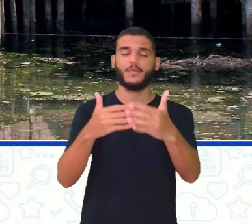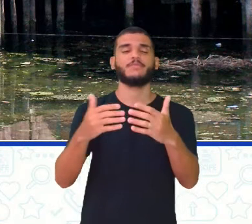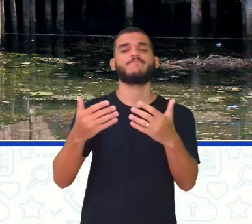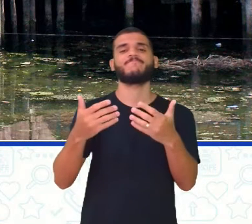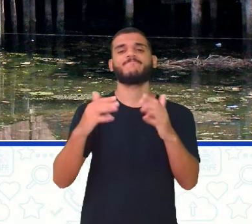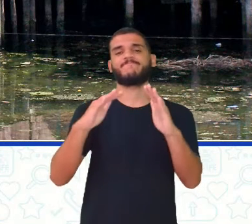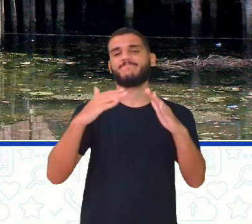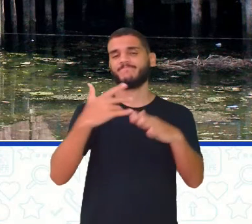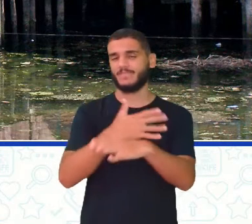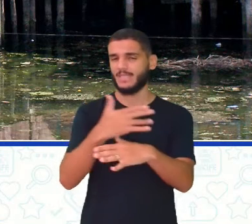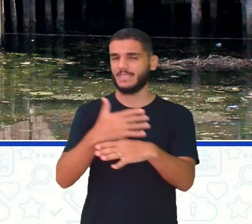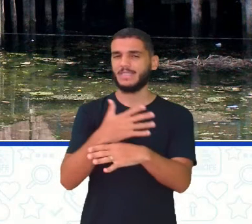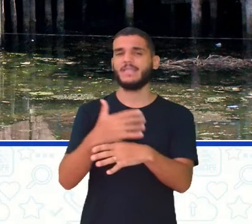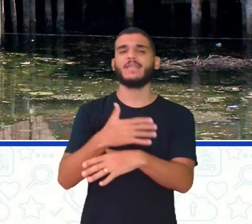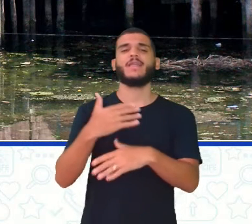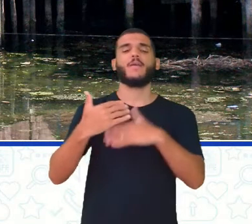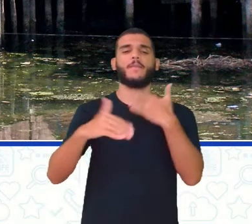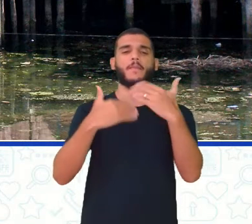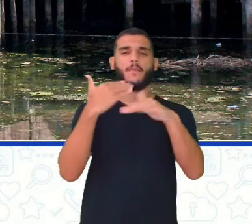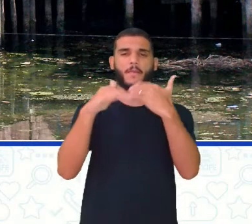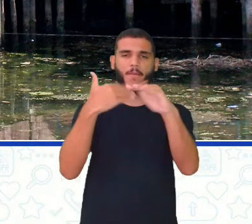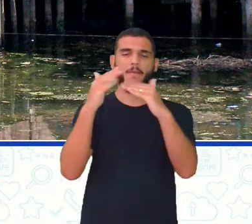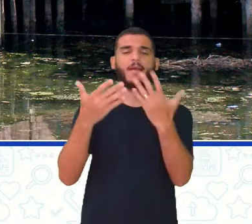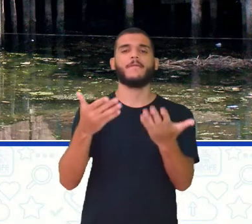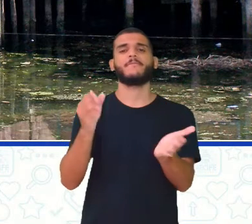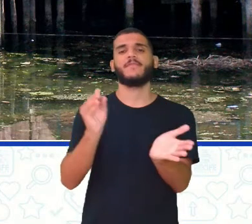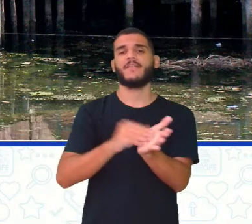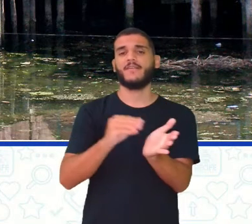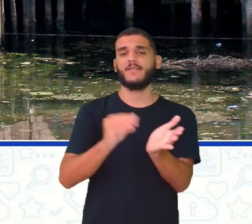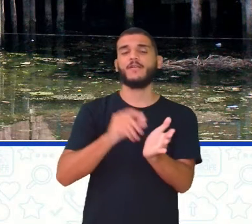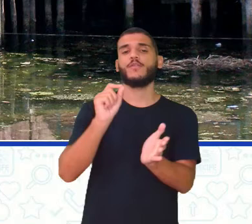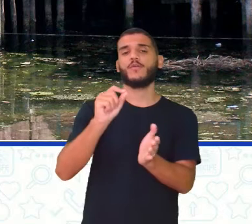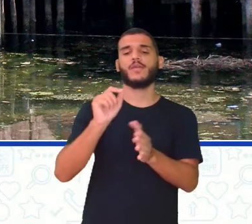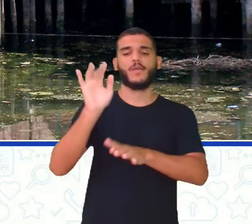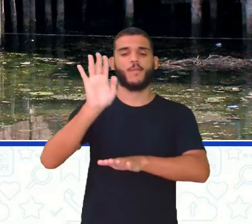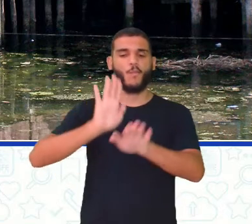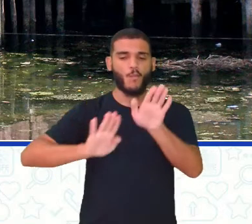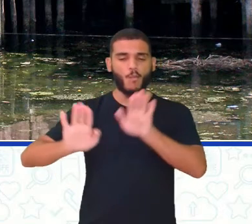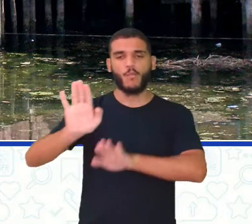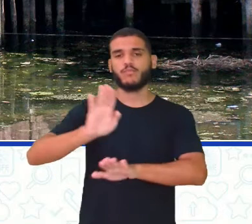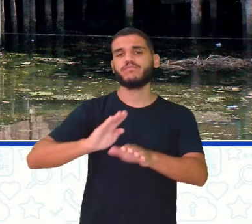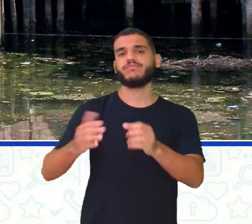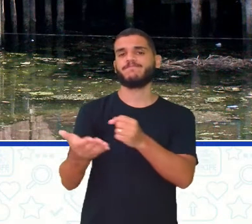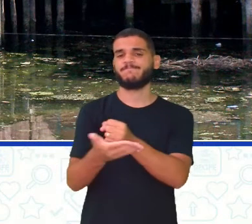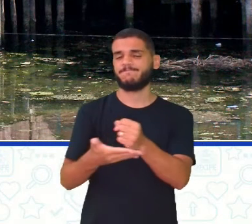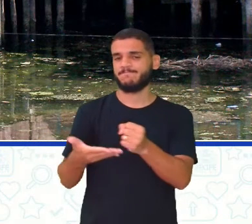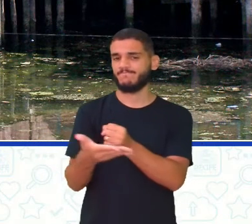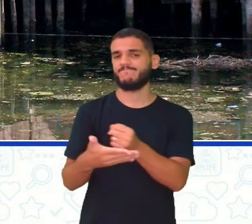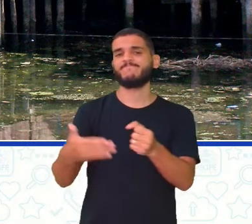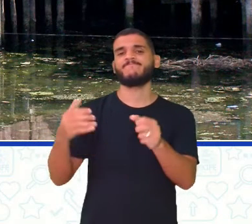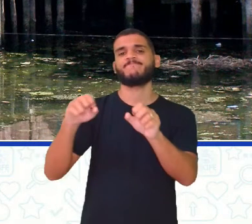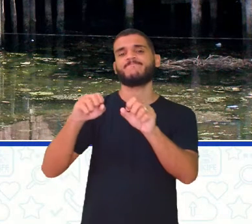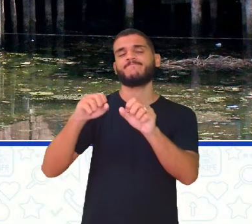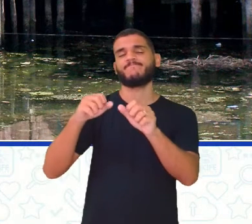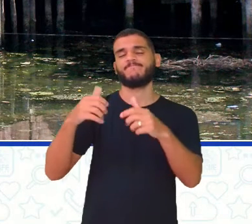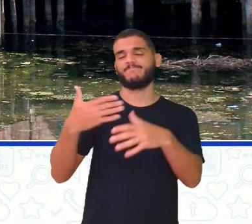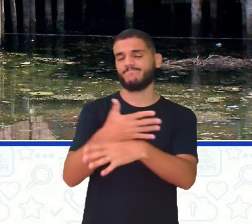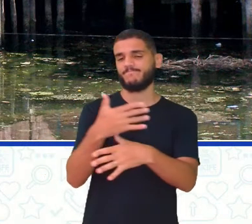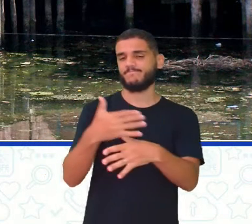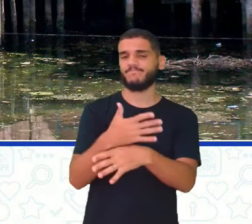cidades, né, a falta de saneamento básico, muitas vezes, em alguns locais, né, dentro da cidade,